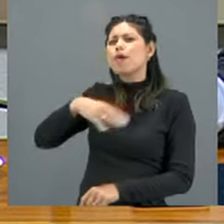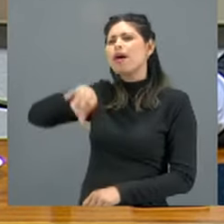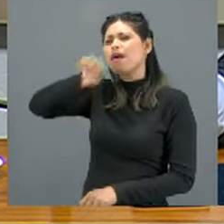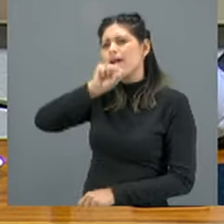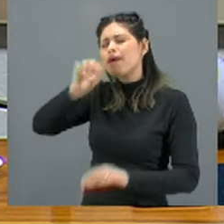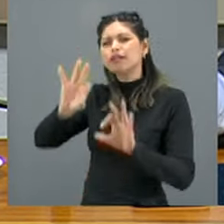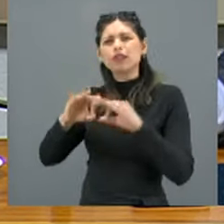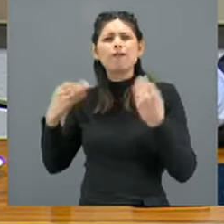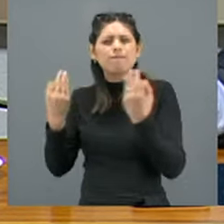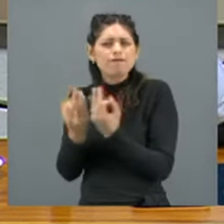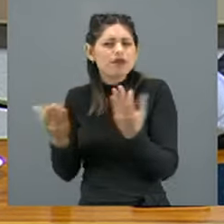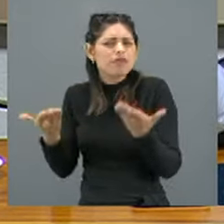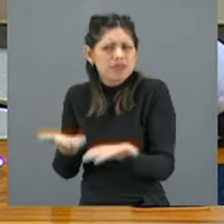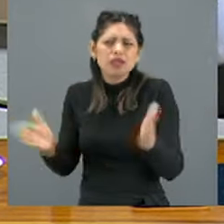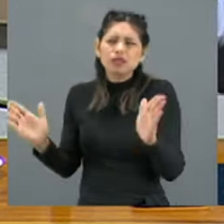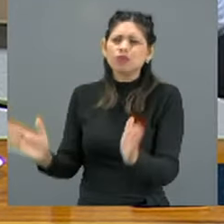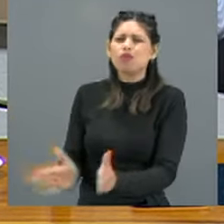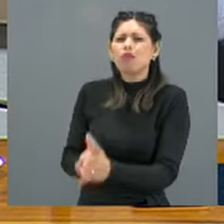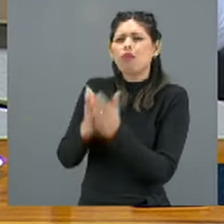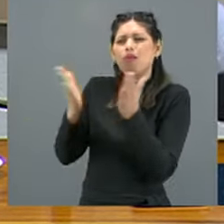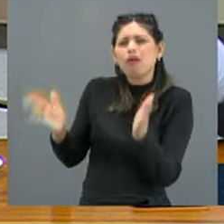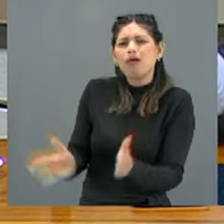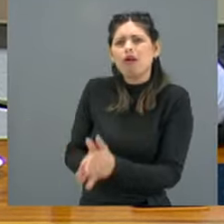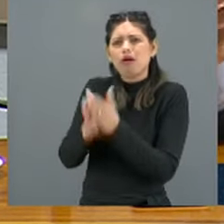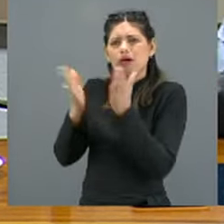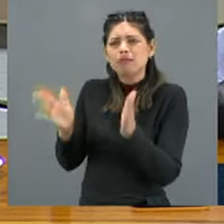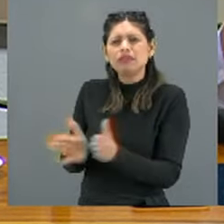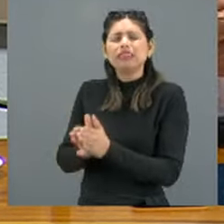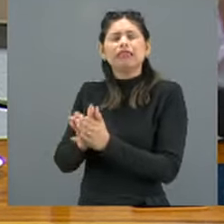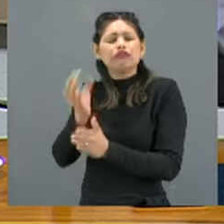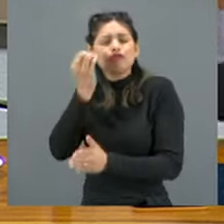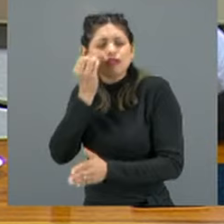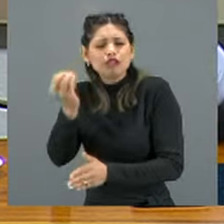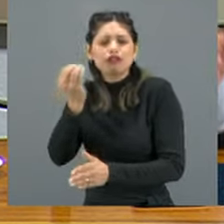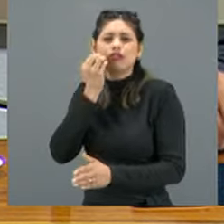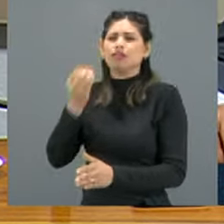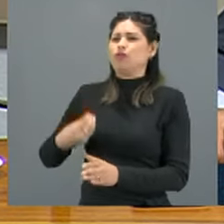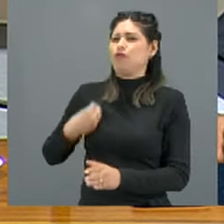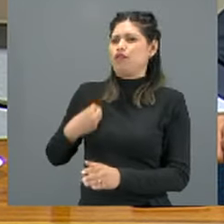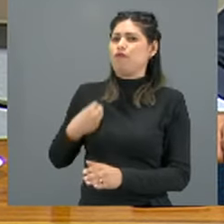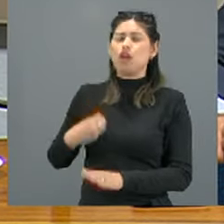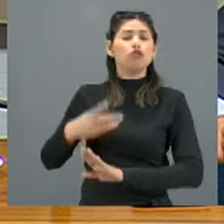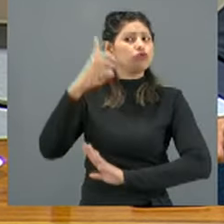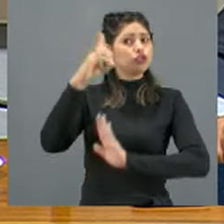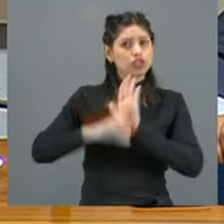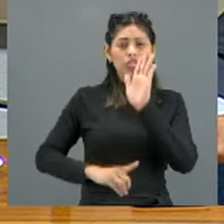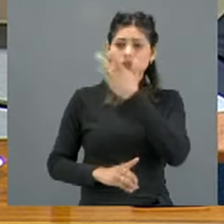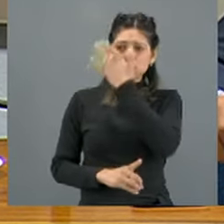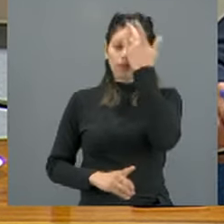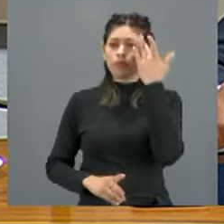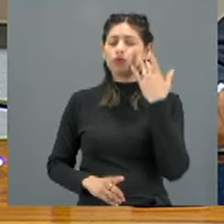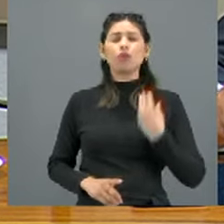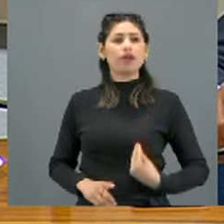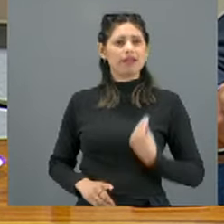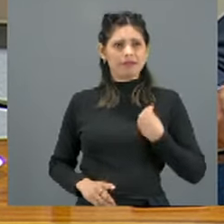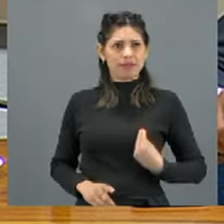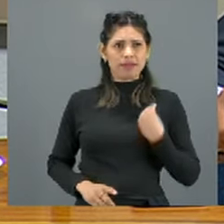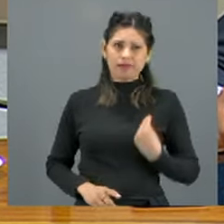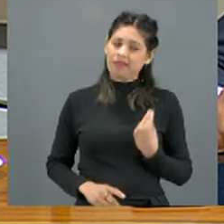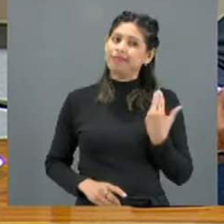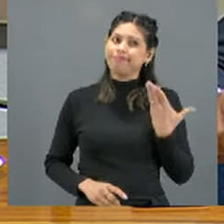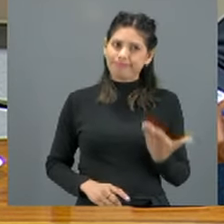pobres, pobres, estão lutando com a sobrevivência, que é um direito de quem está vivo, transforma essas pessoas de uma hora para